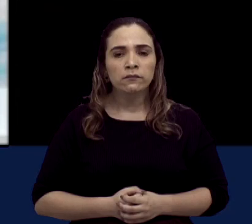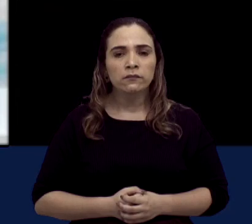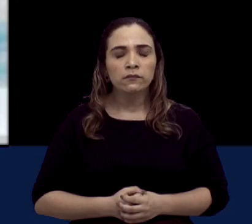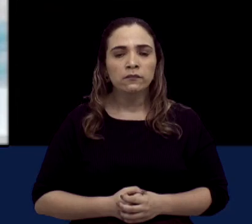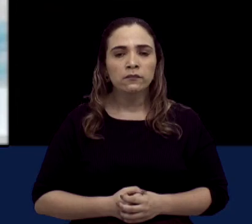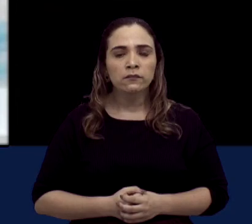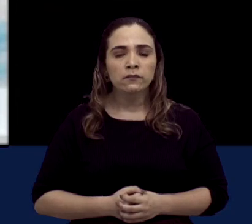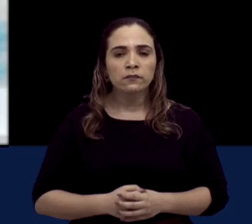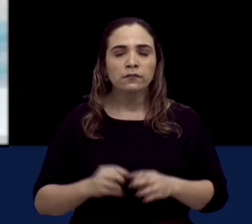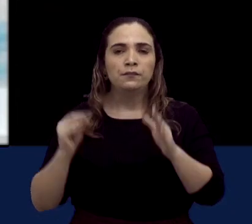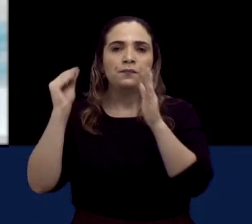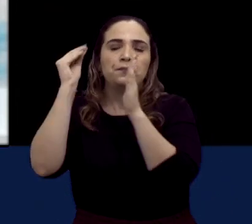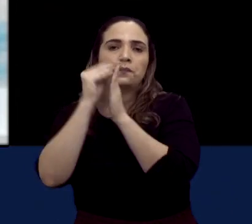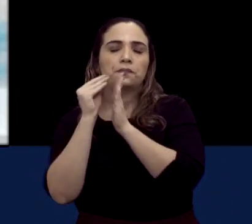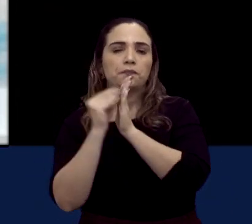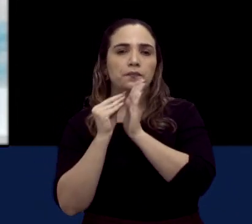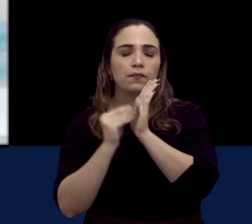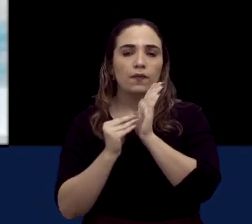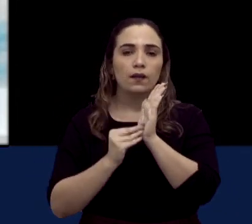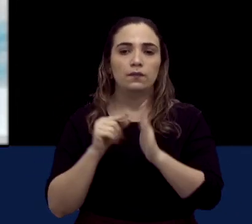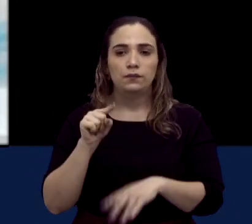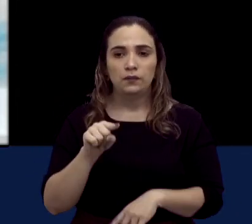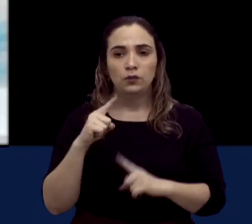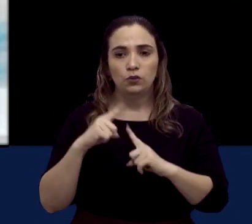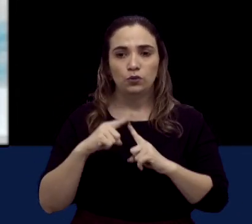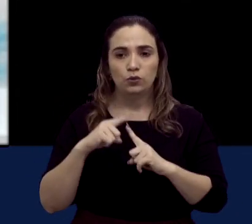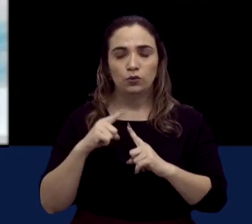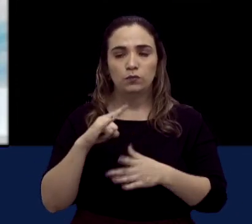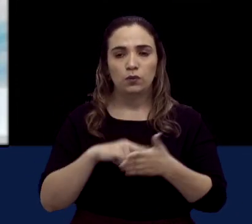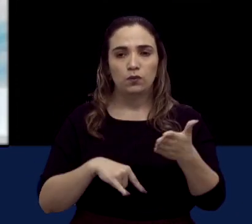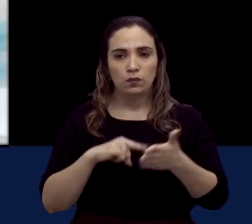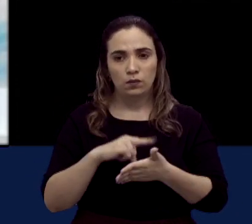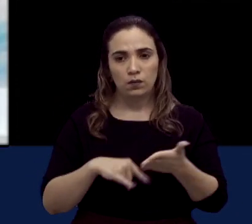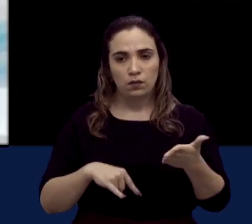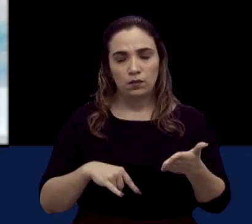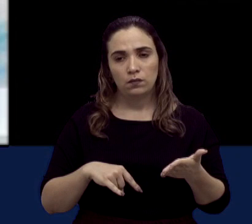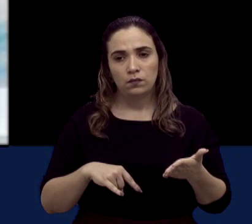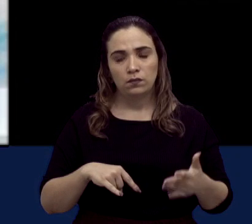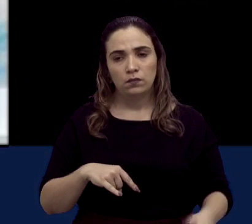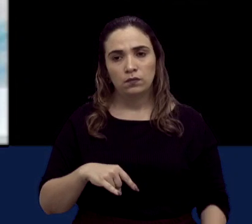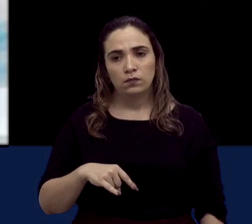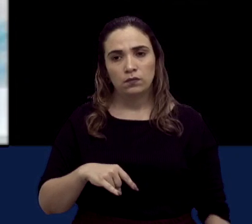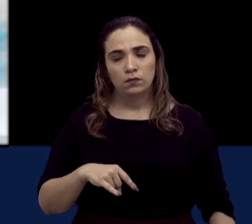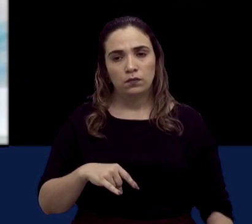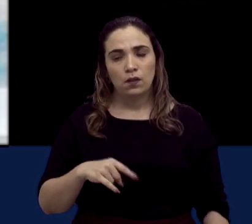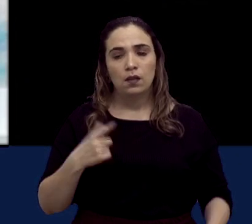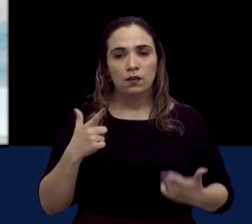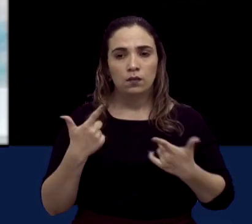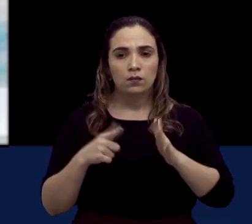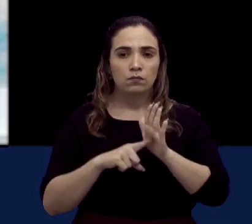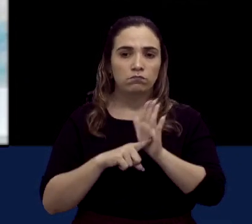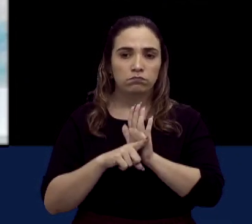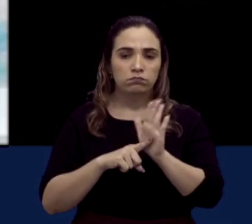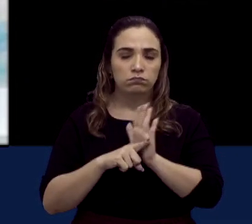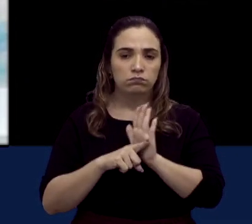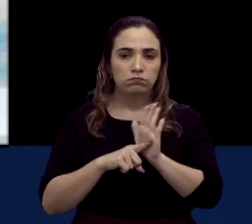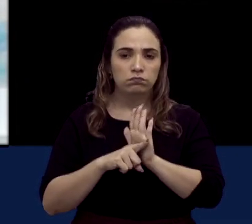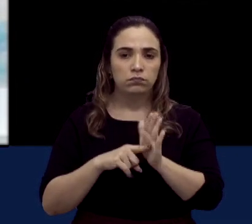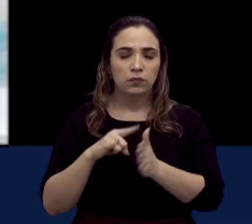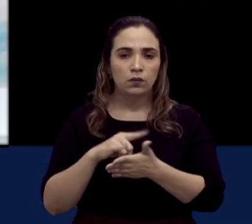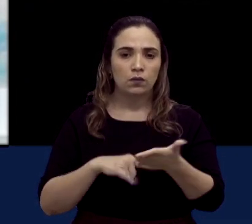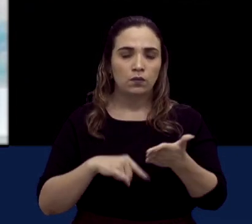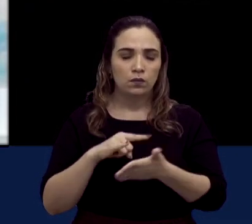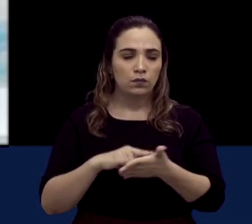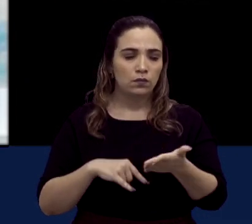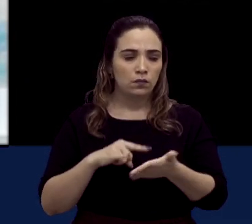que eles colocaram desse tipo de contrato são quando não há fiscalização do contrato, quando